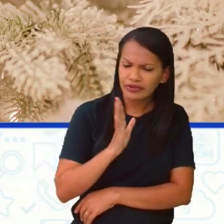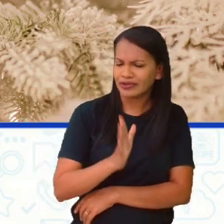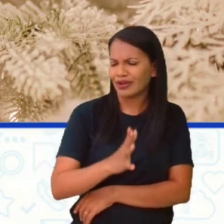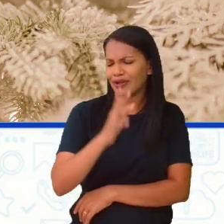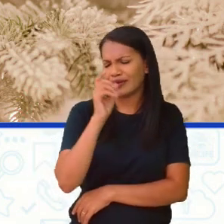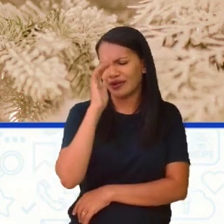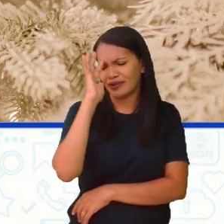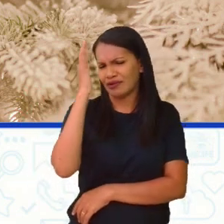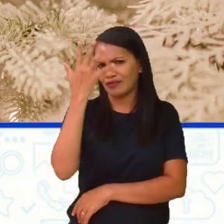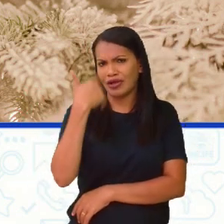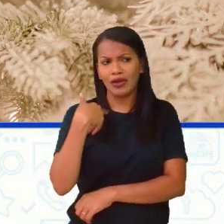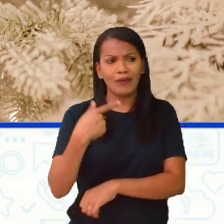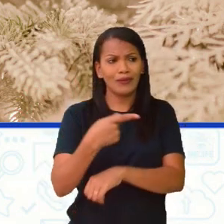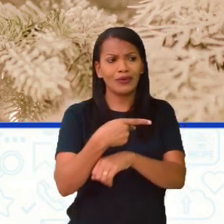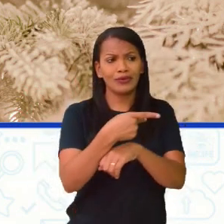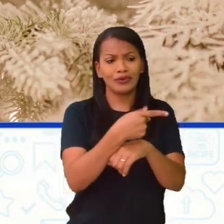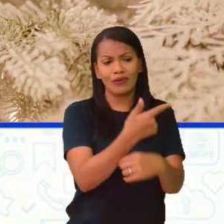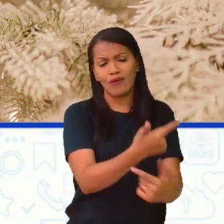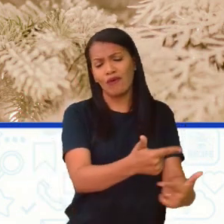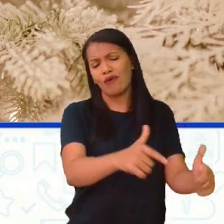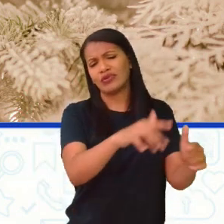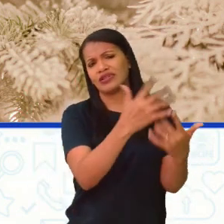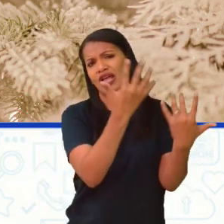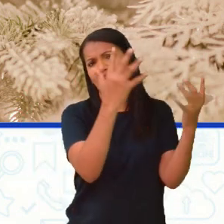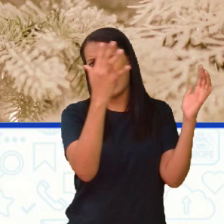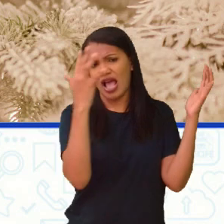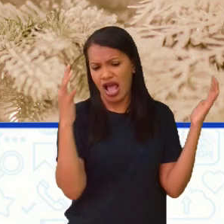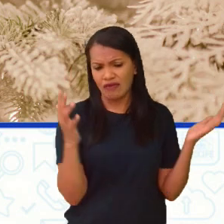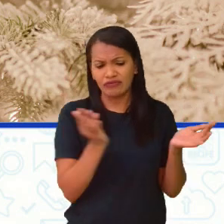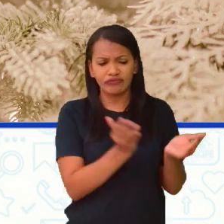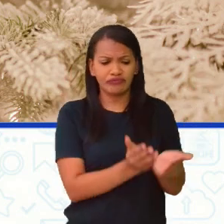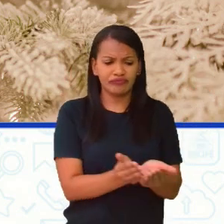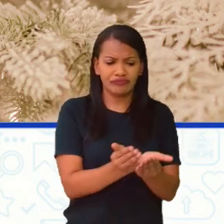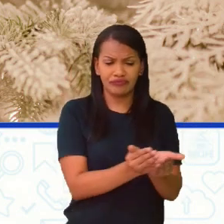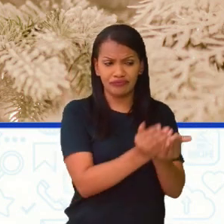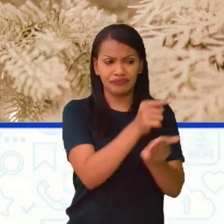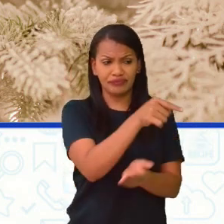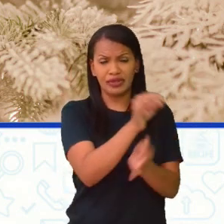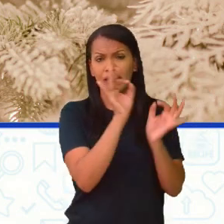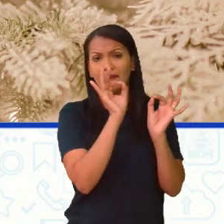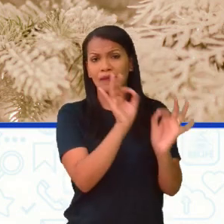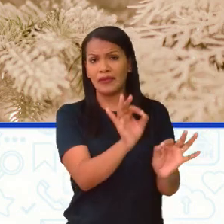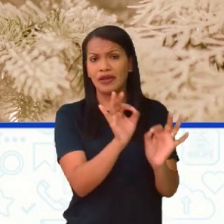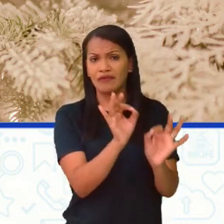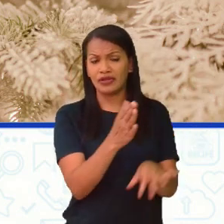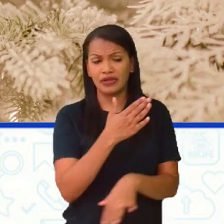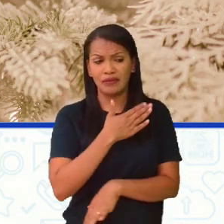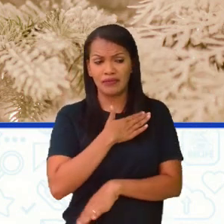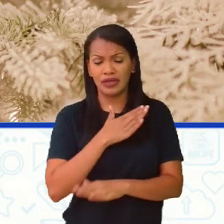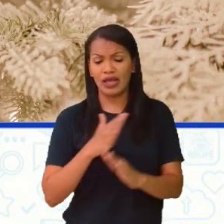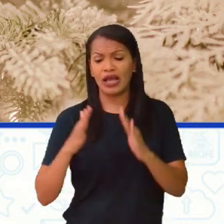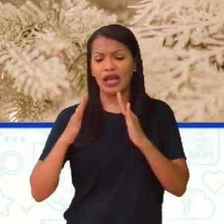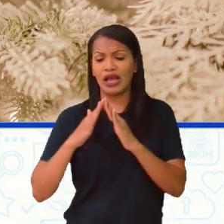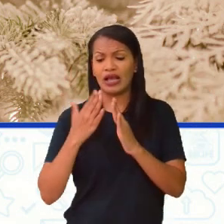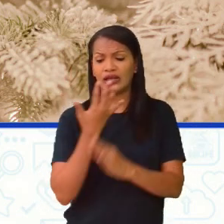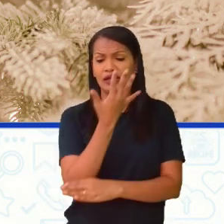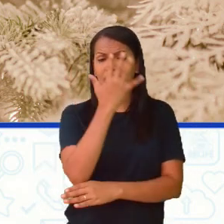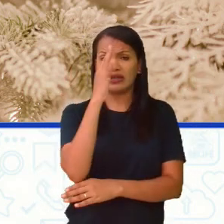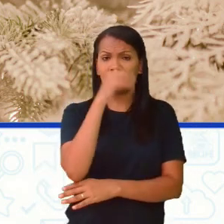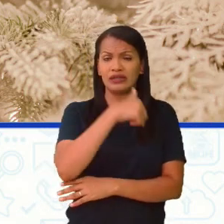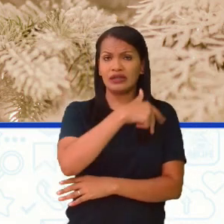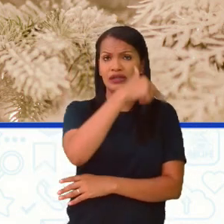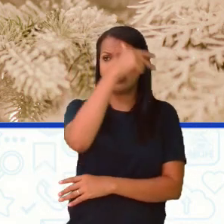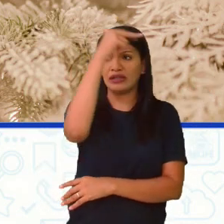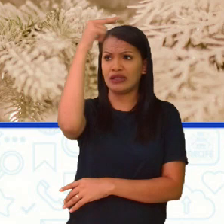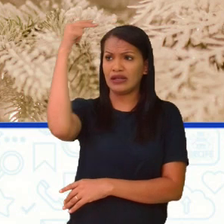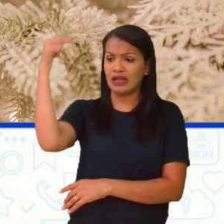decidido. Procure outra árvore para ser mastro. Esta é perfeita para iluminar a noite de Natal da minha família.